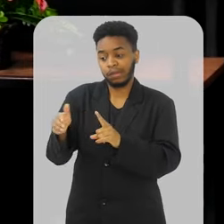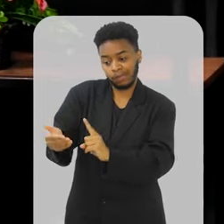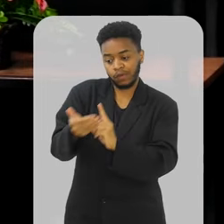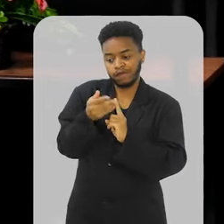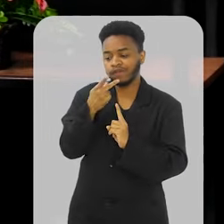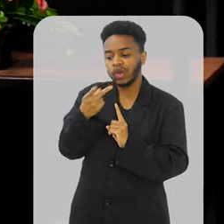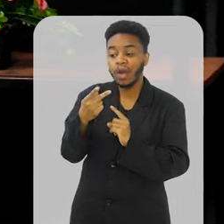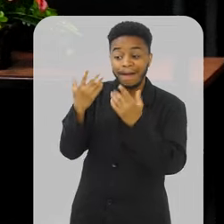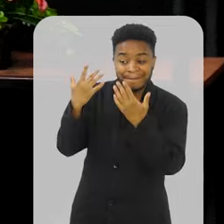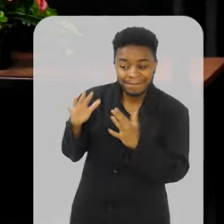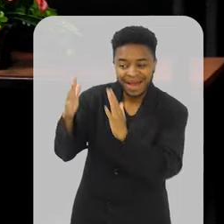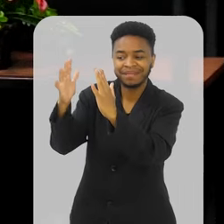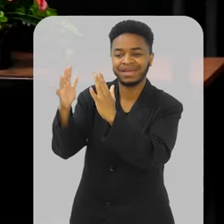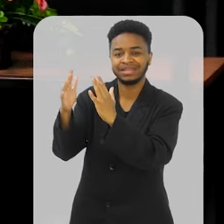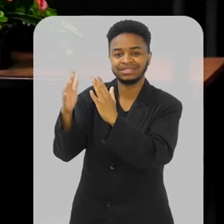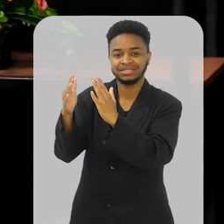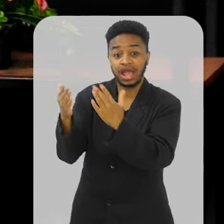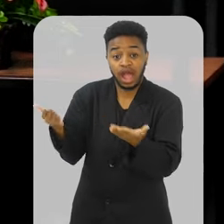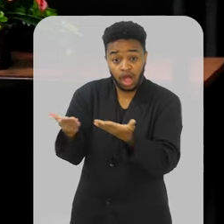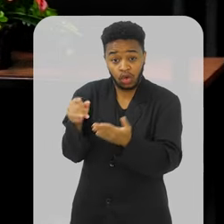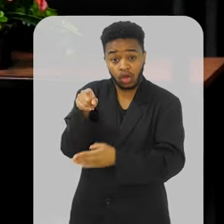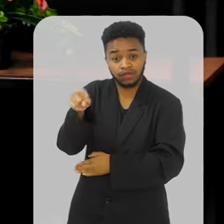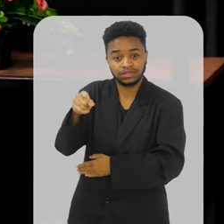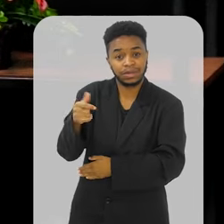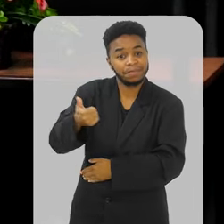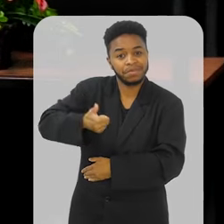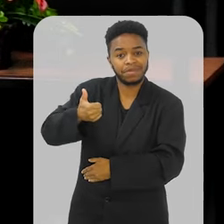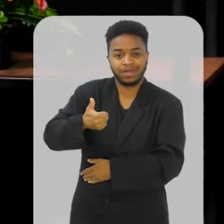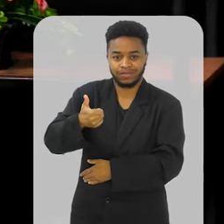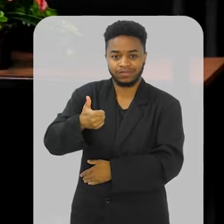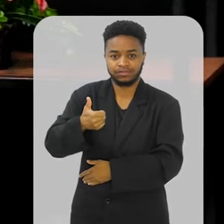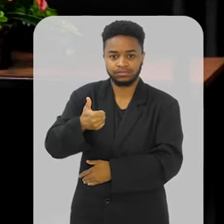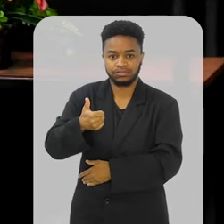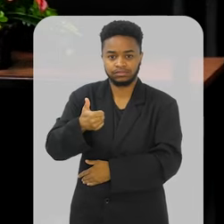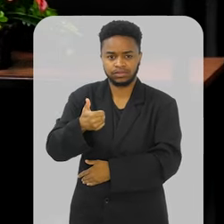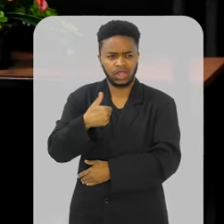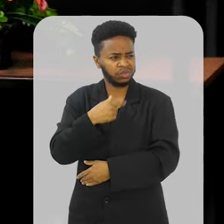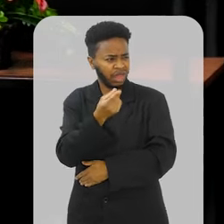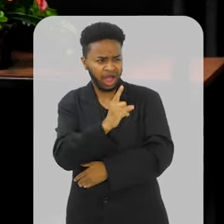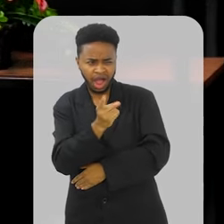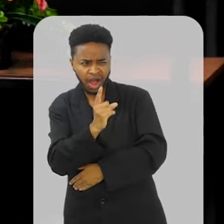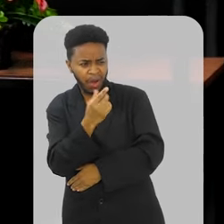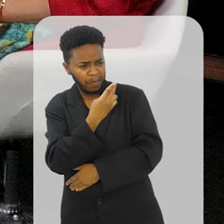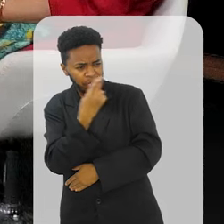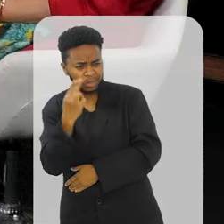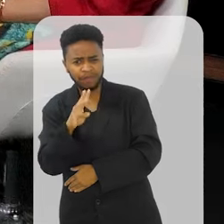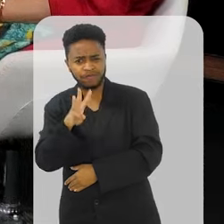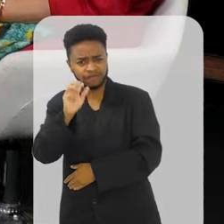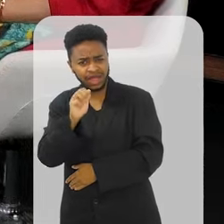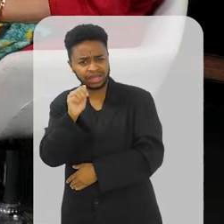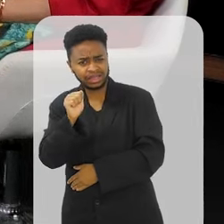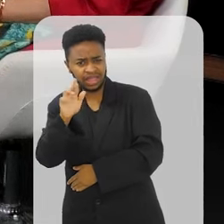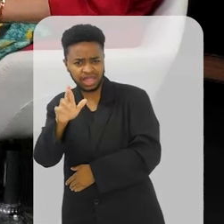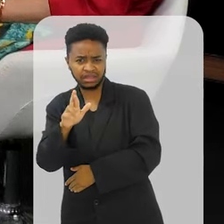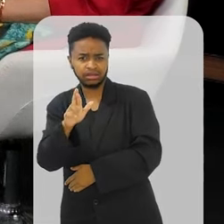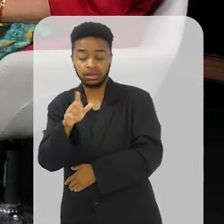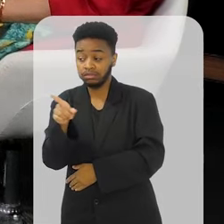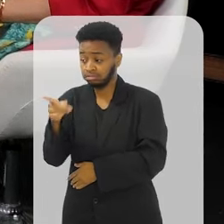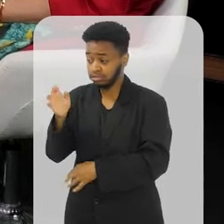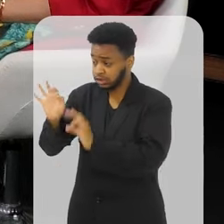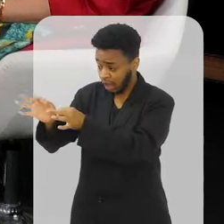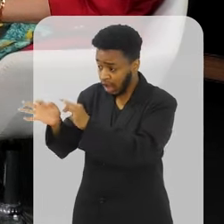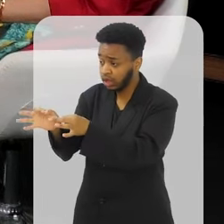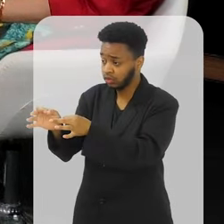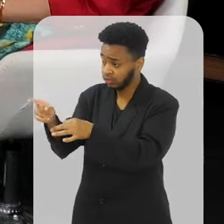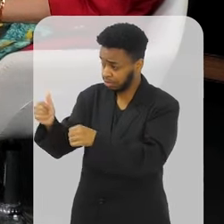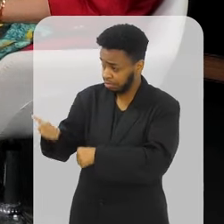recebe e diz Parabéns até agora o senhor está em primeiro lugar eu não meu nome é Wagner Toledo aí